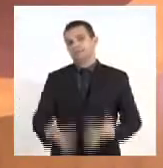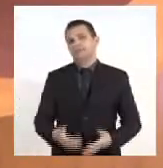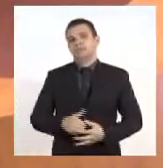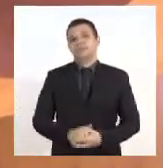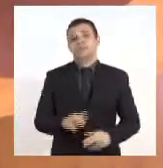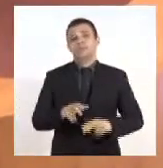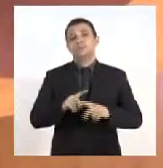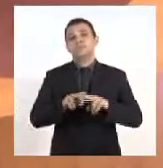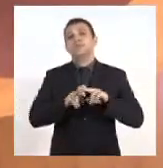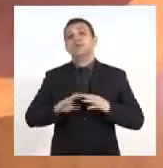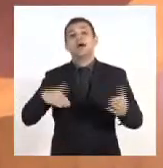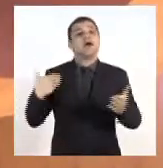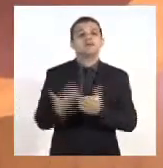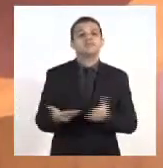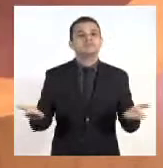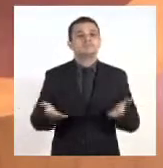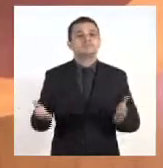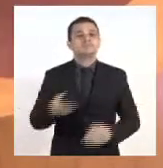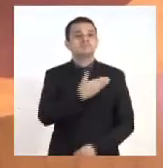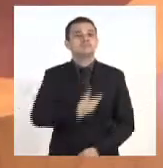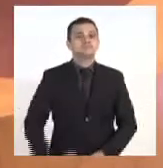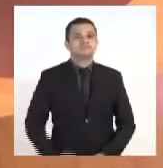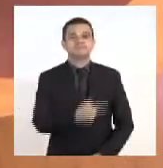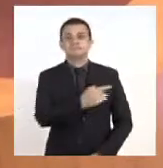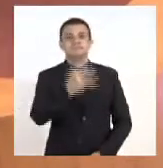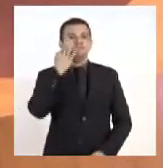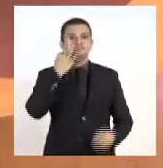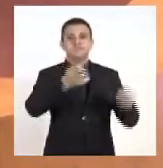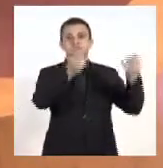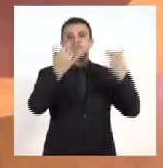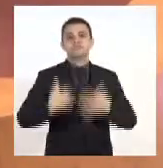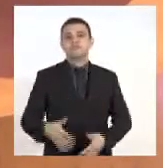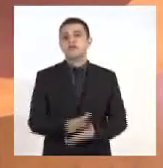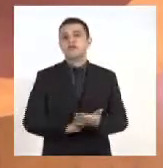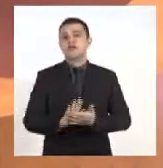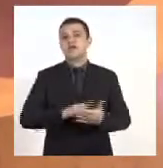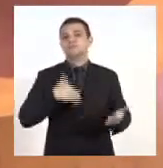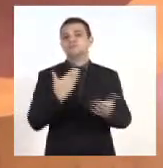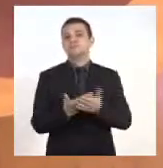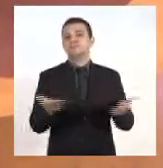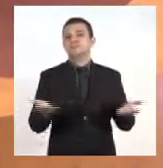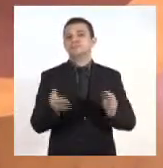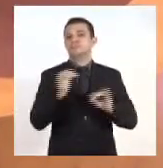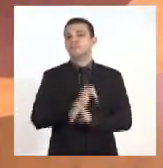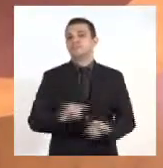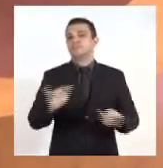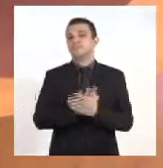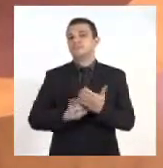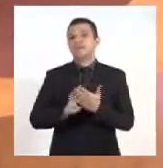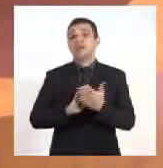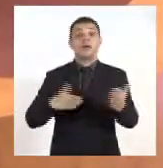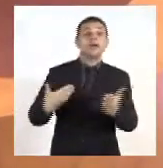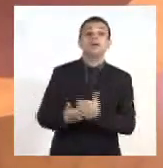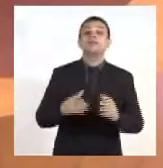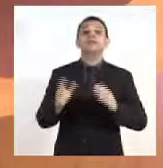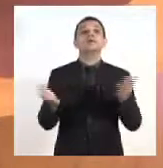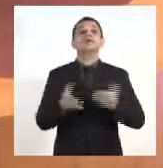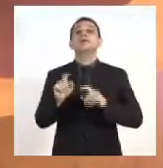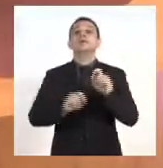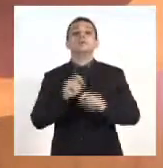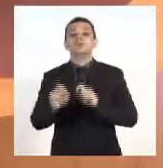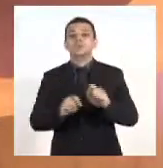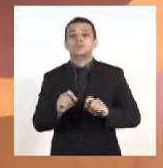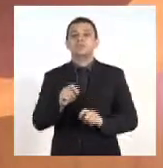um pronunciamento do governador a respeito dessas mortes em Coroatá. O que ouvimos é ele dizer que as pessoas já iam morrer